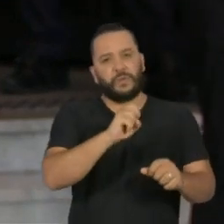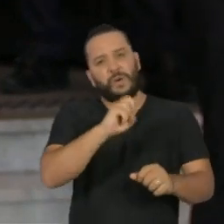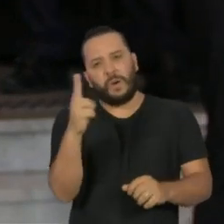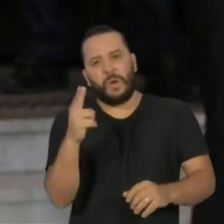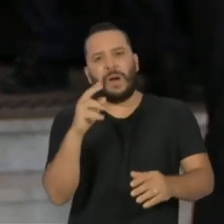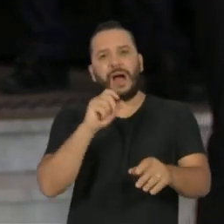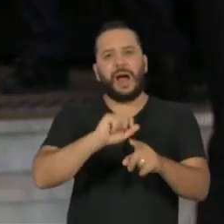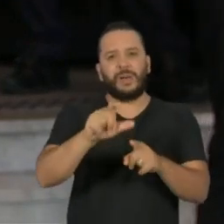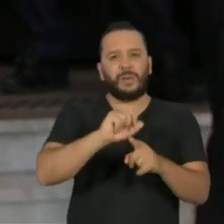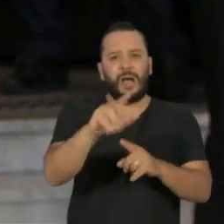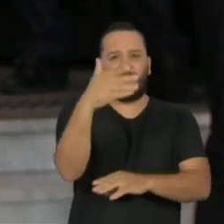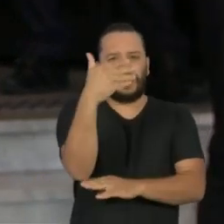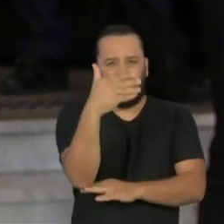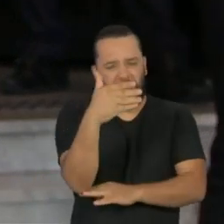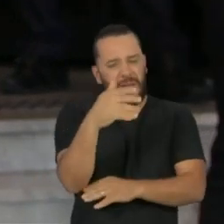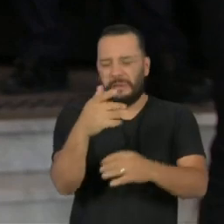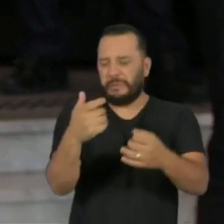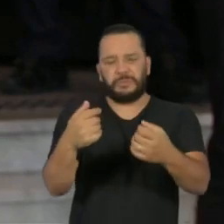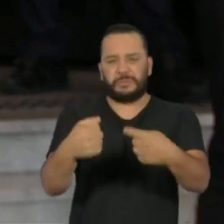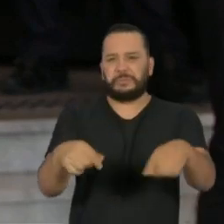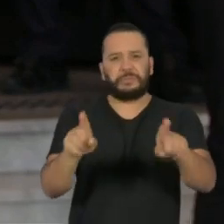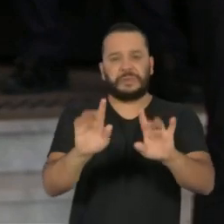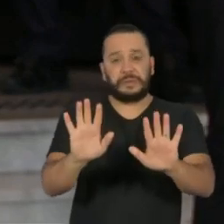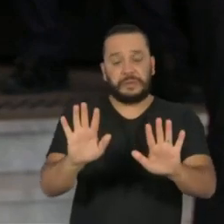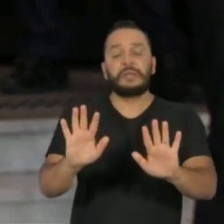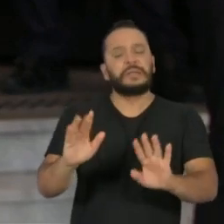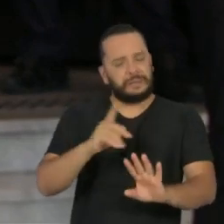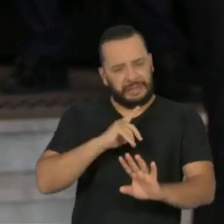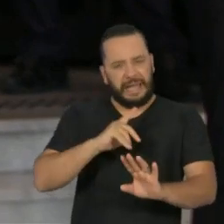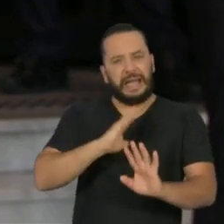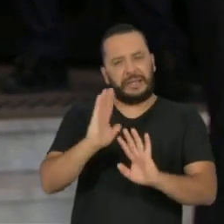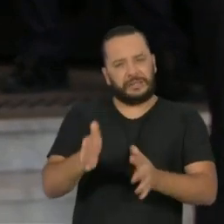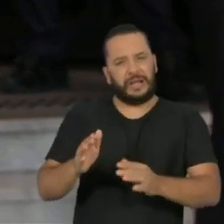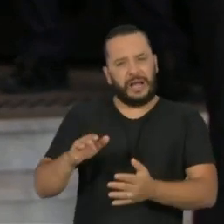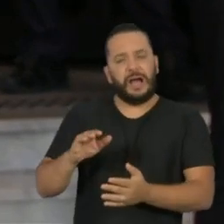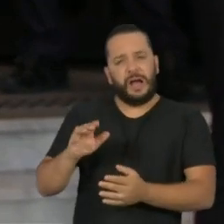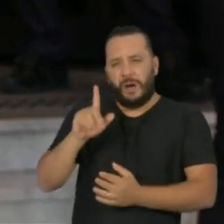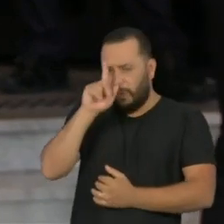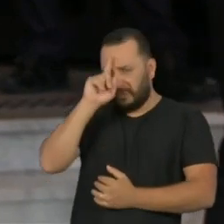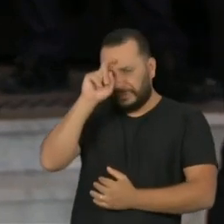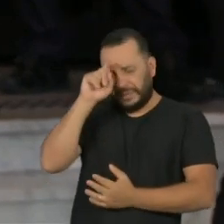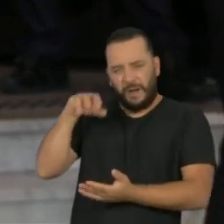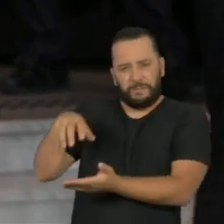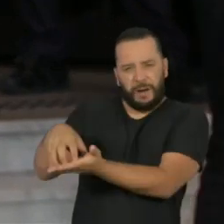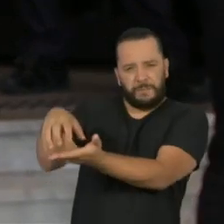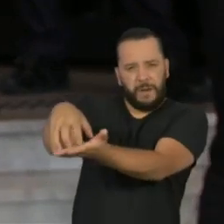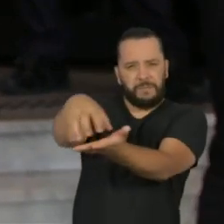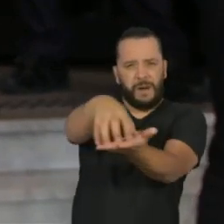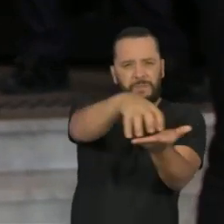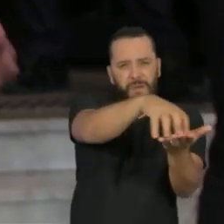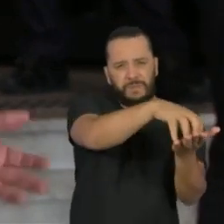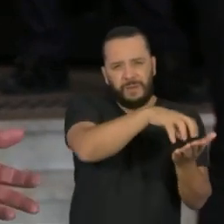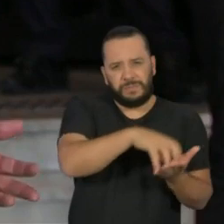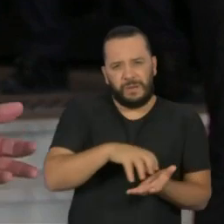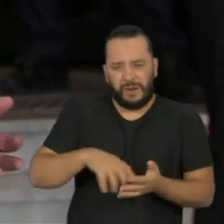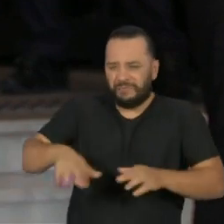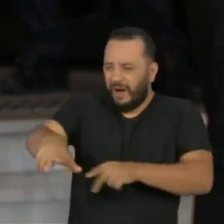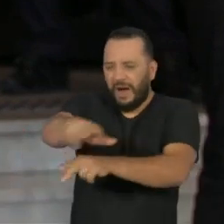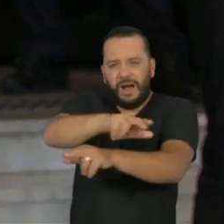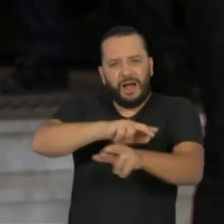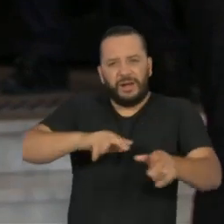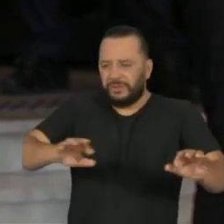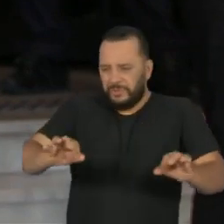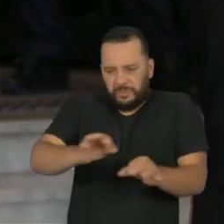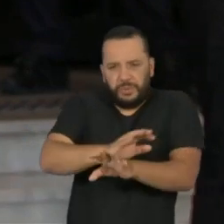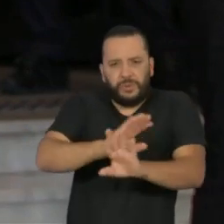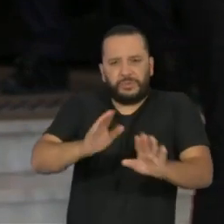o secretário pode depois complementar, que poderão ser ativados a qualquer momento. São hospitais que estão prontos. Nós